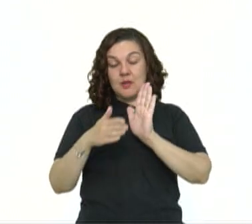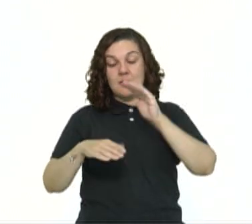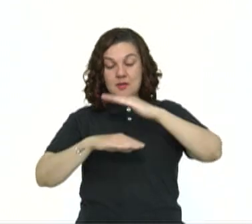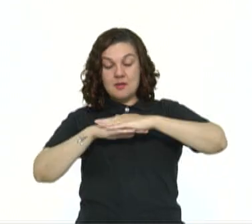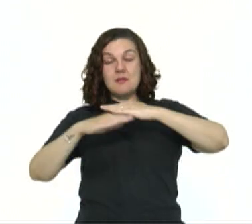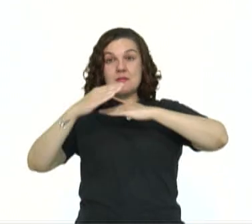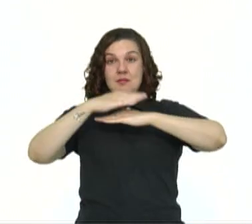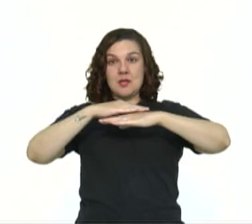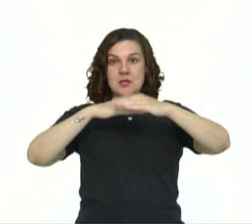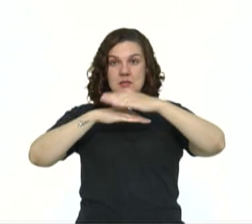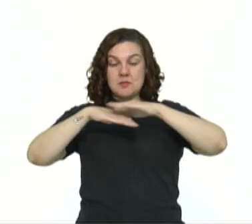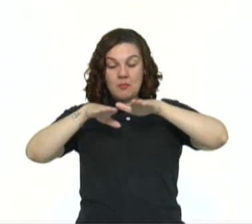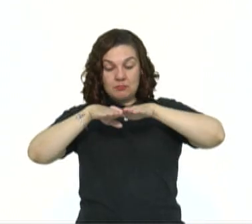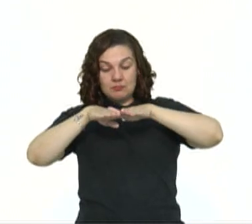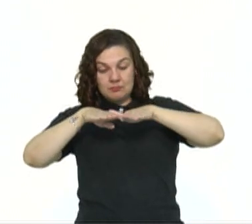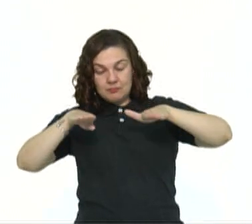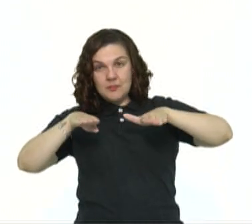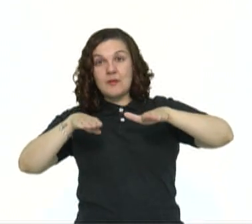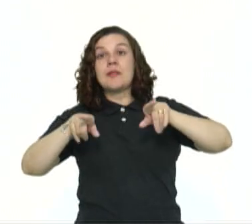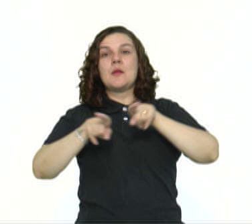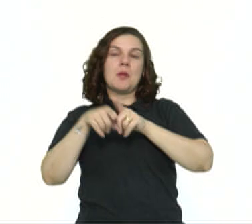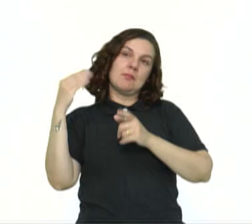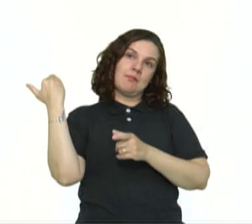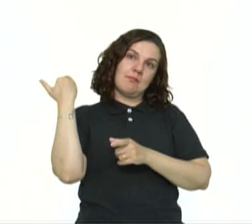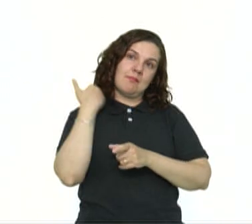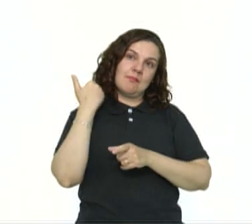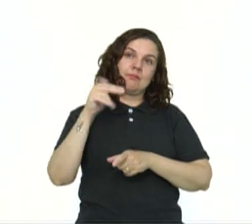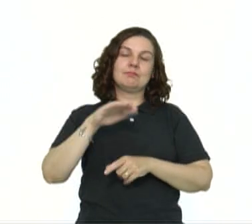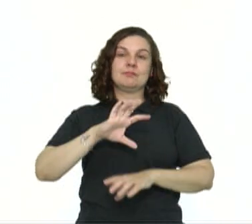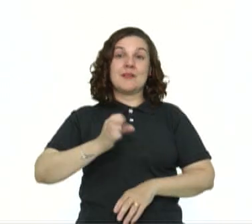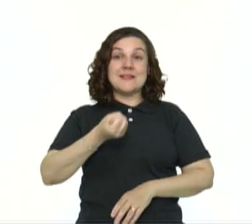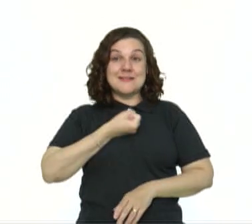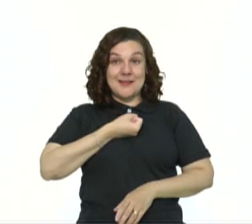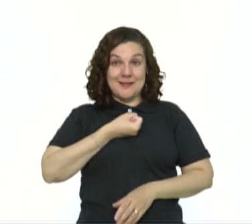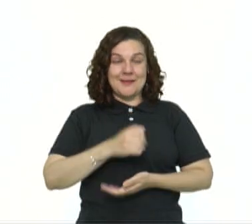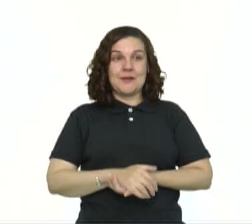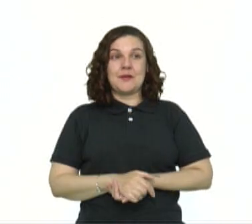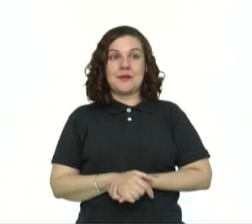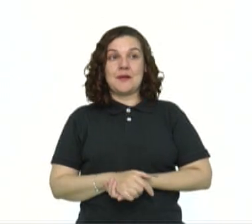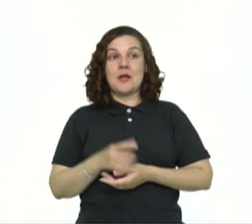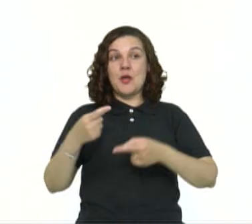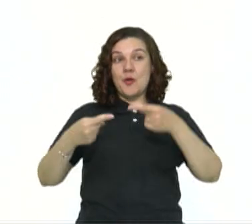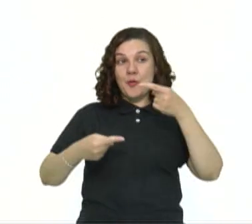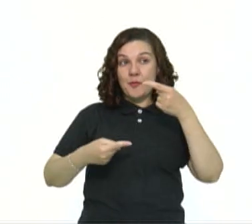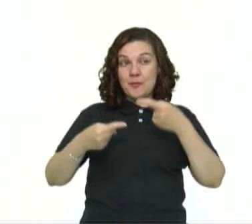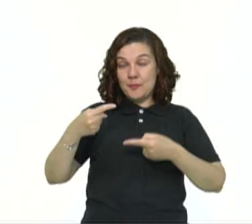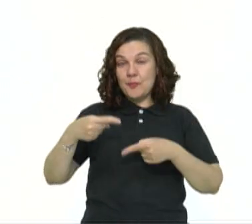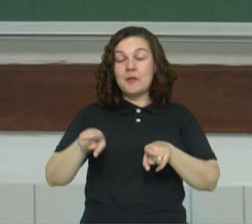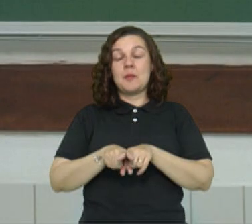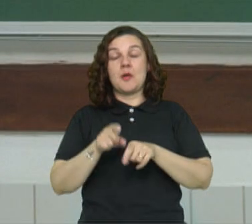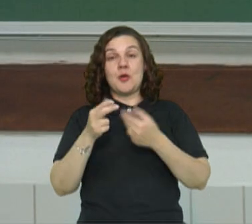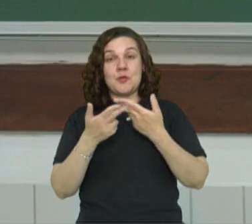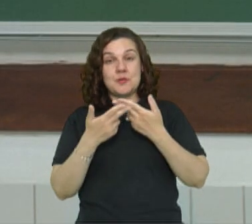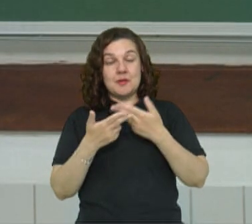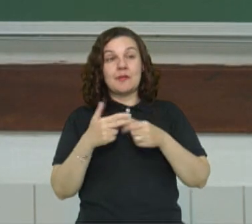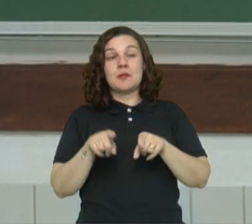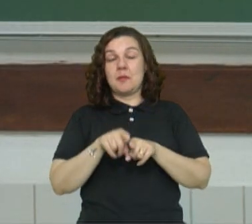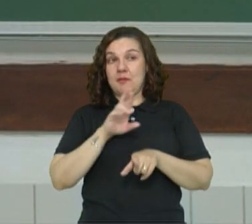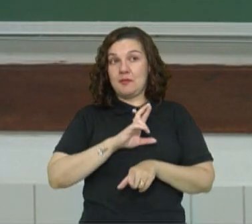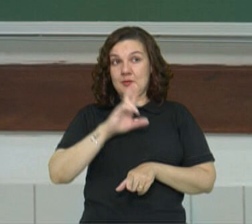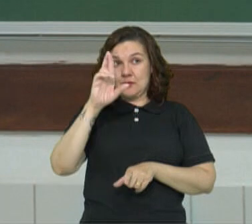sobrepostas, plataformas para sacrifício, onde é política e religiosa esses